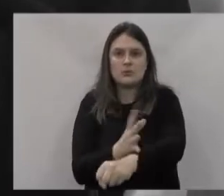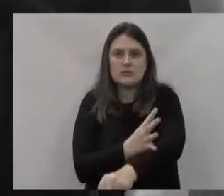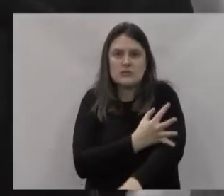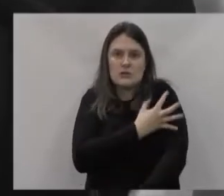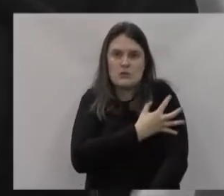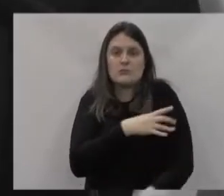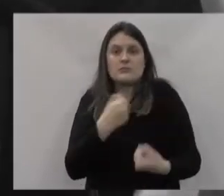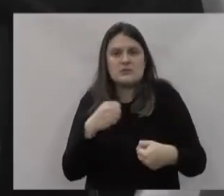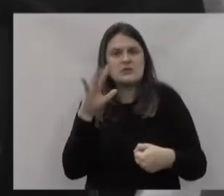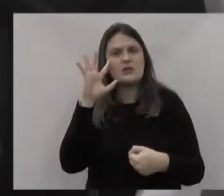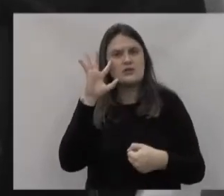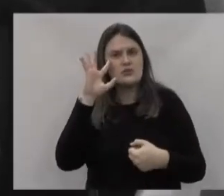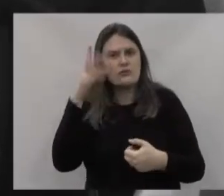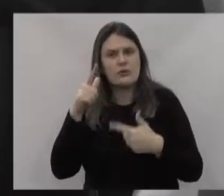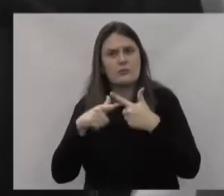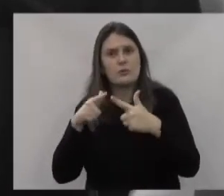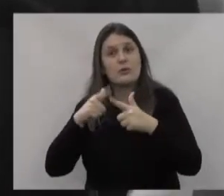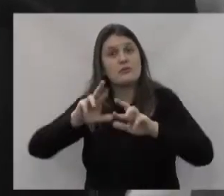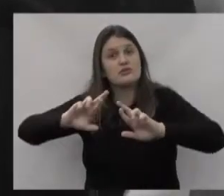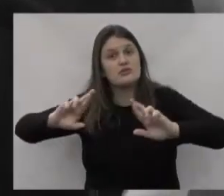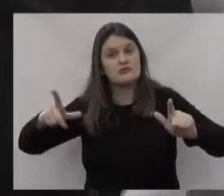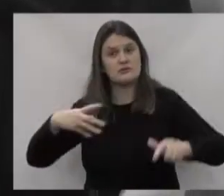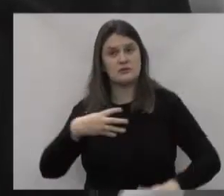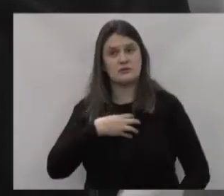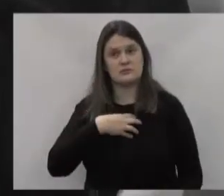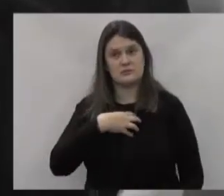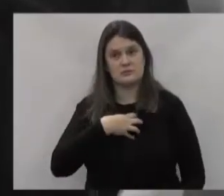a resolver conflitos de outras formas.